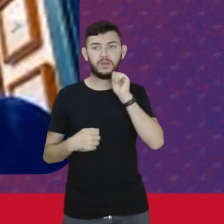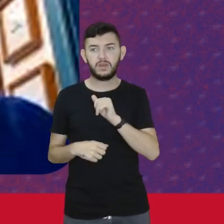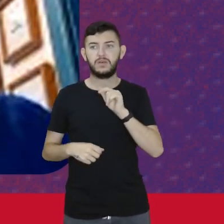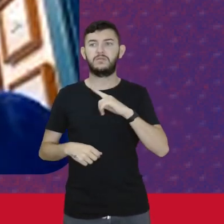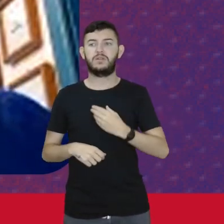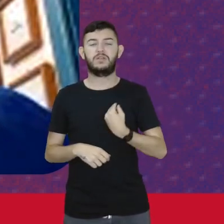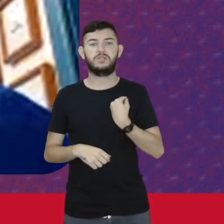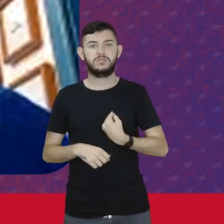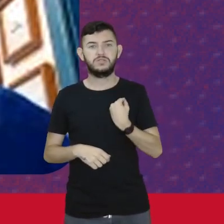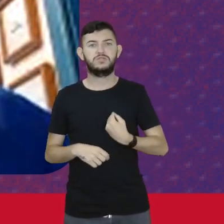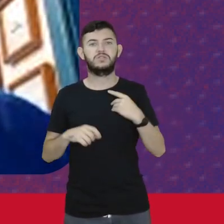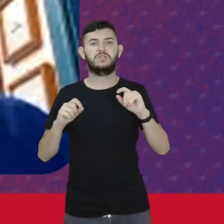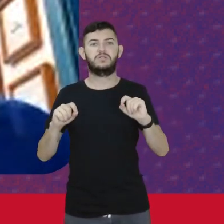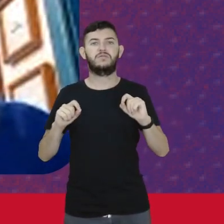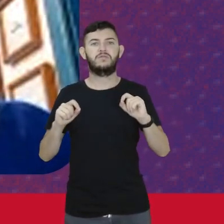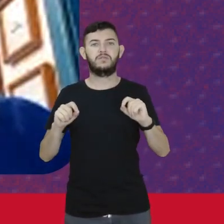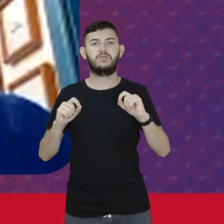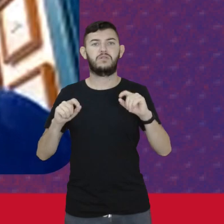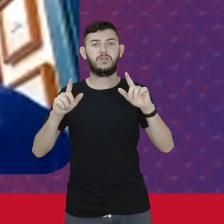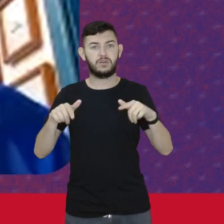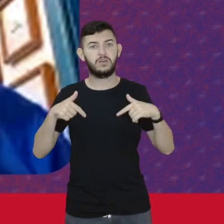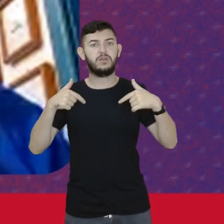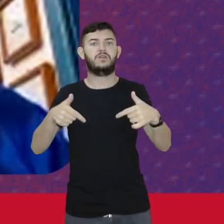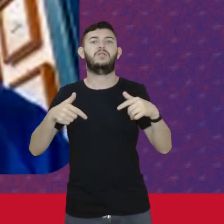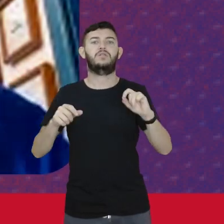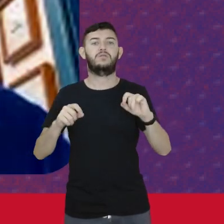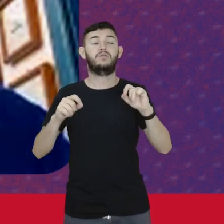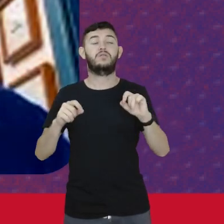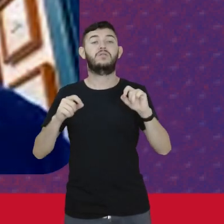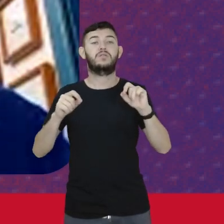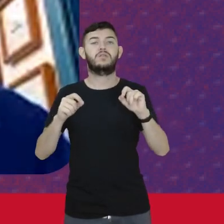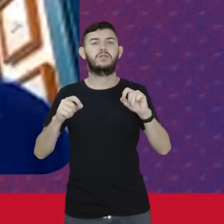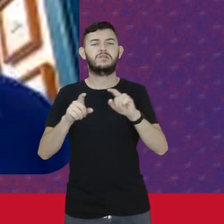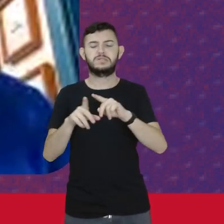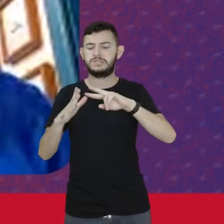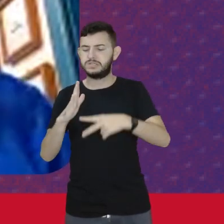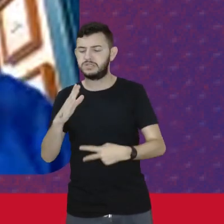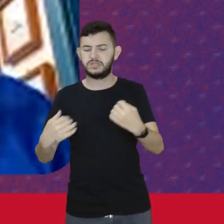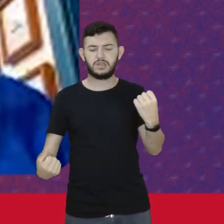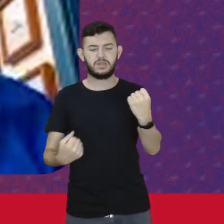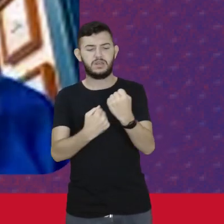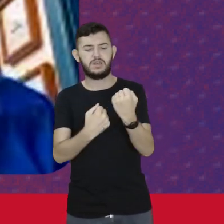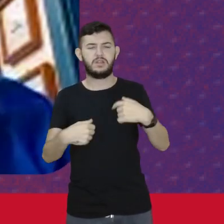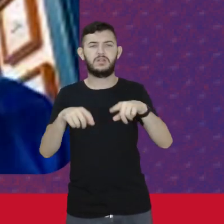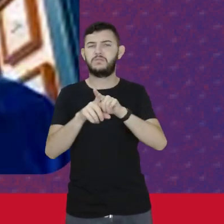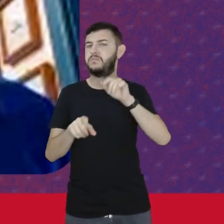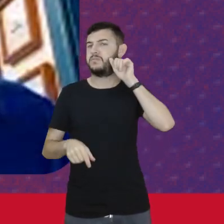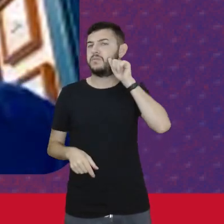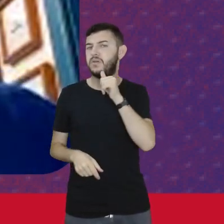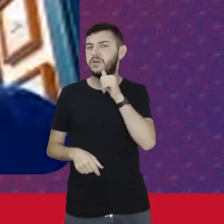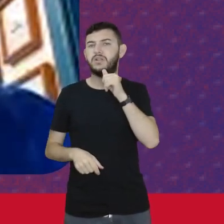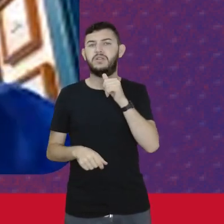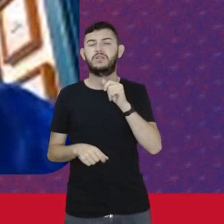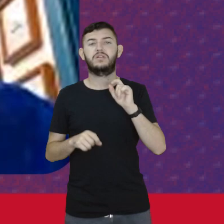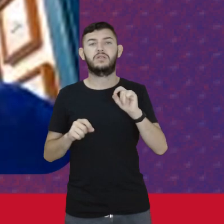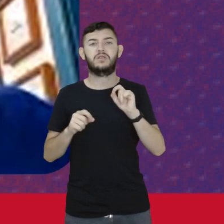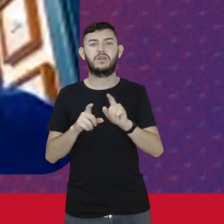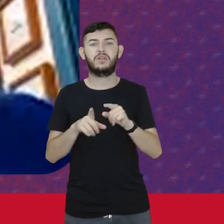em peso para o Congresso, mulheres negras, sindicalistas, mulheres